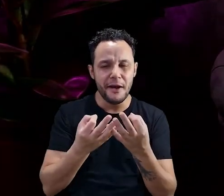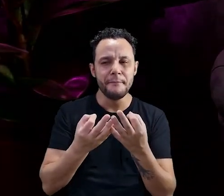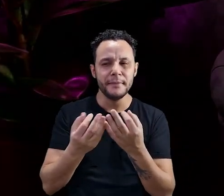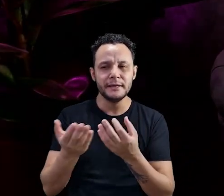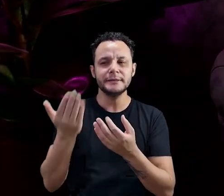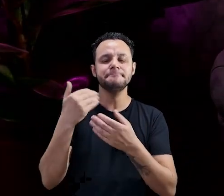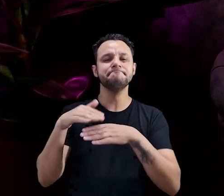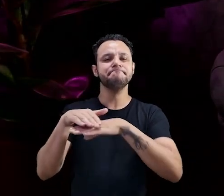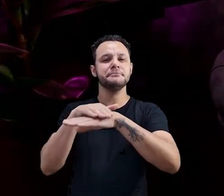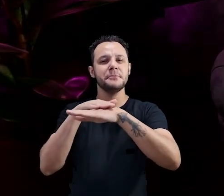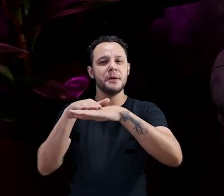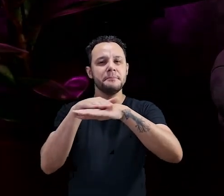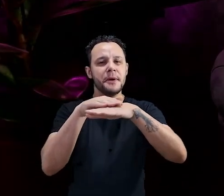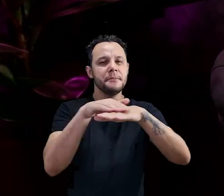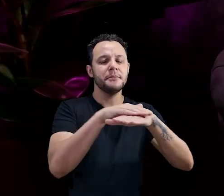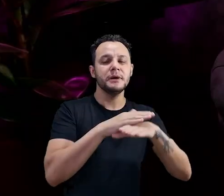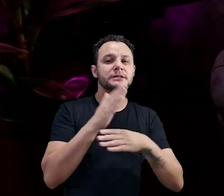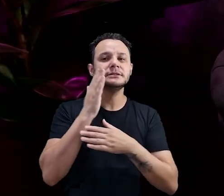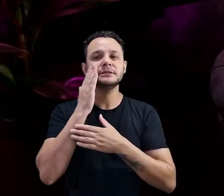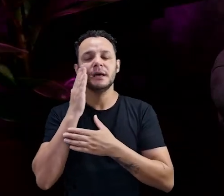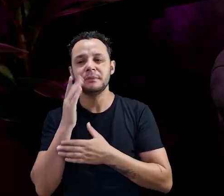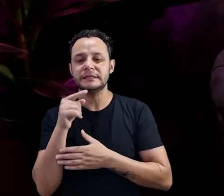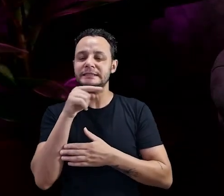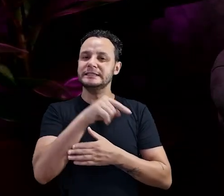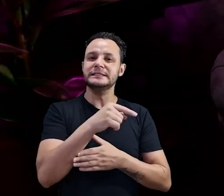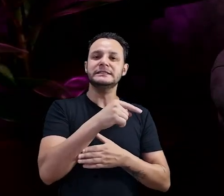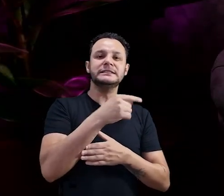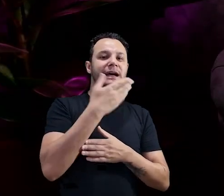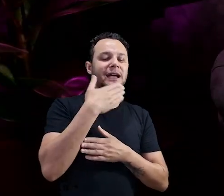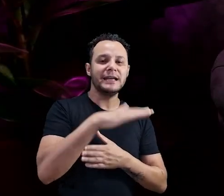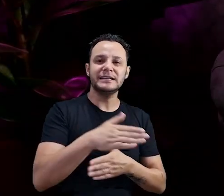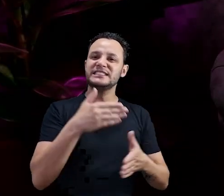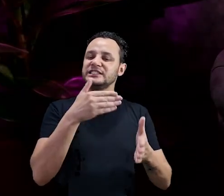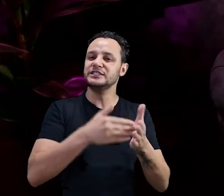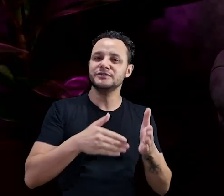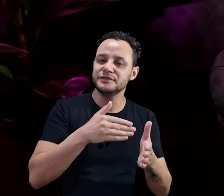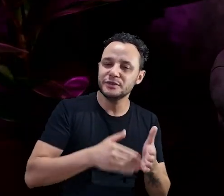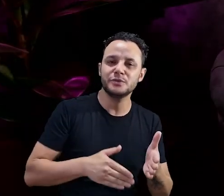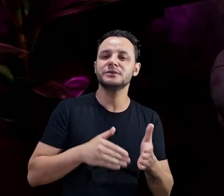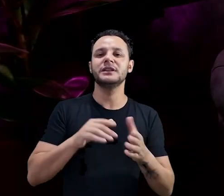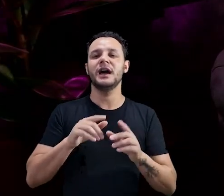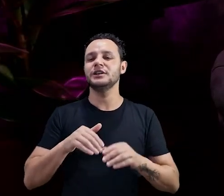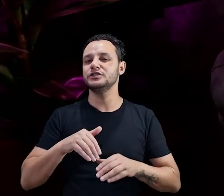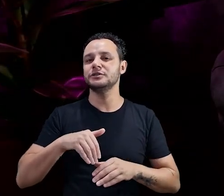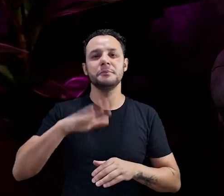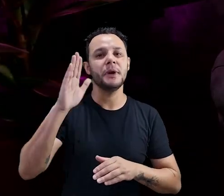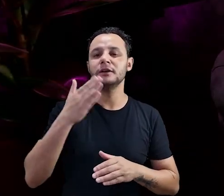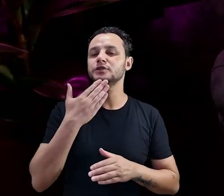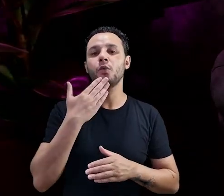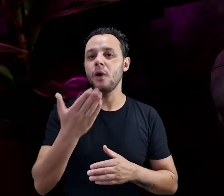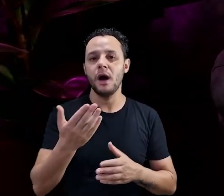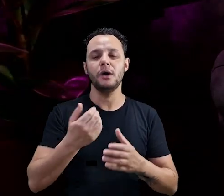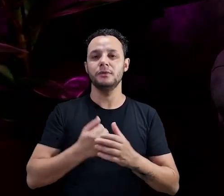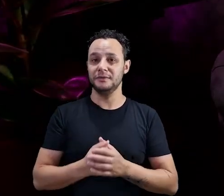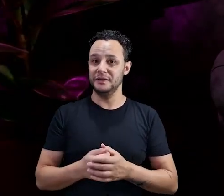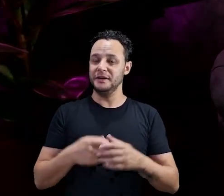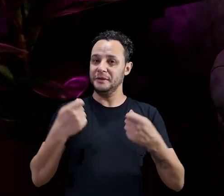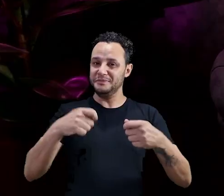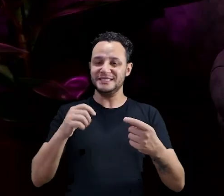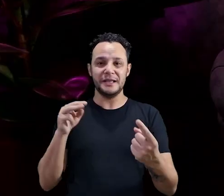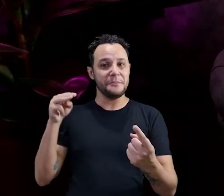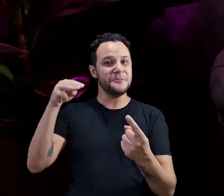é a demanda da família, qual é o desejo, quais são as maiores dificuldades, quais são os anseios, para que a gente possa, inclusive,